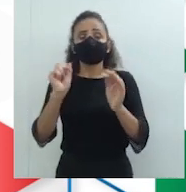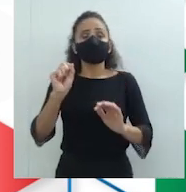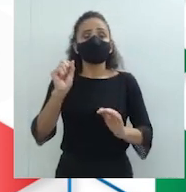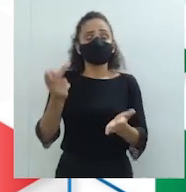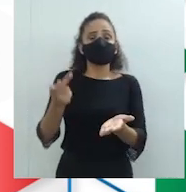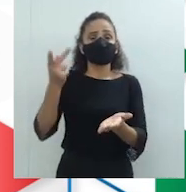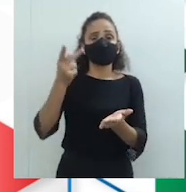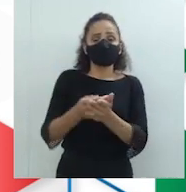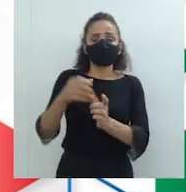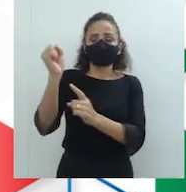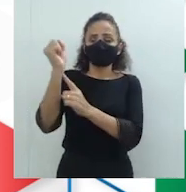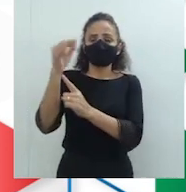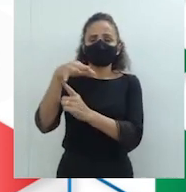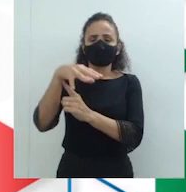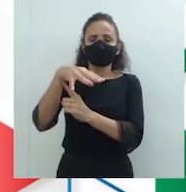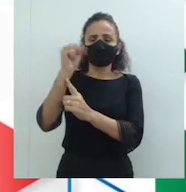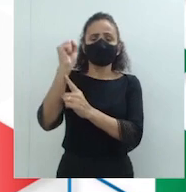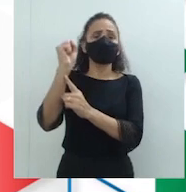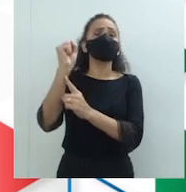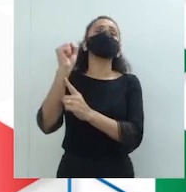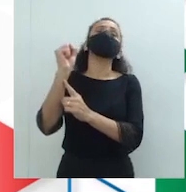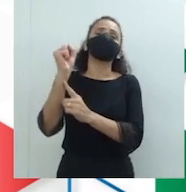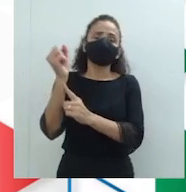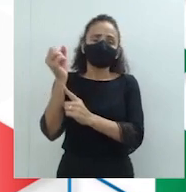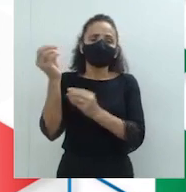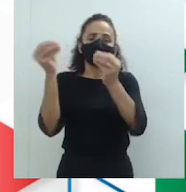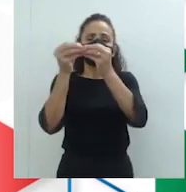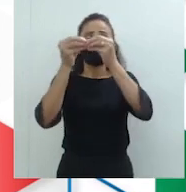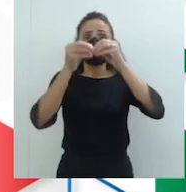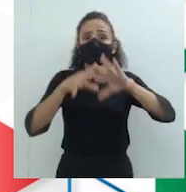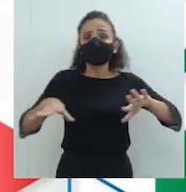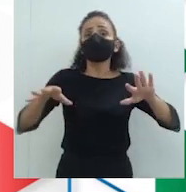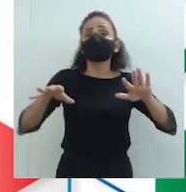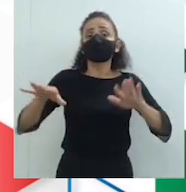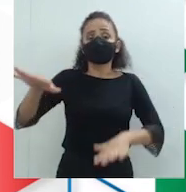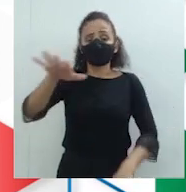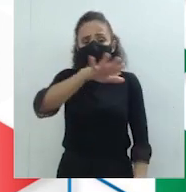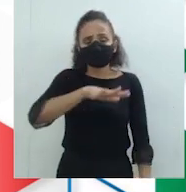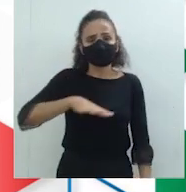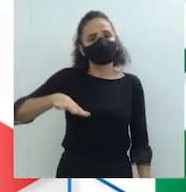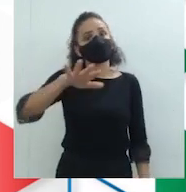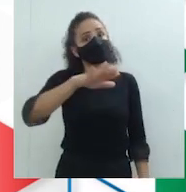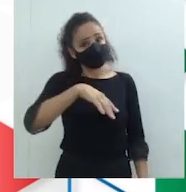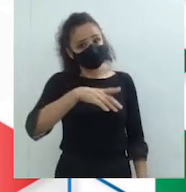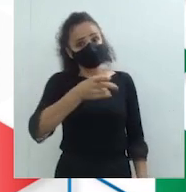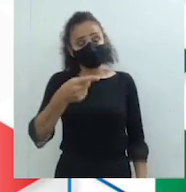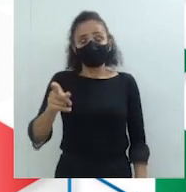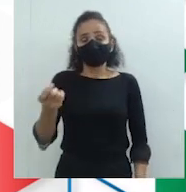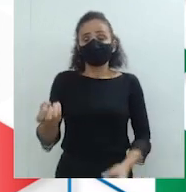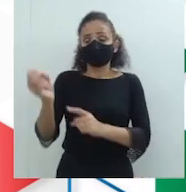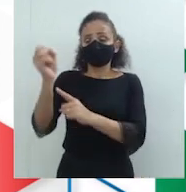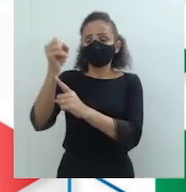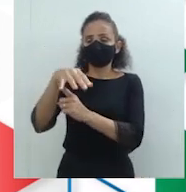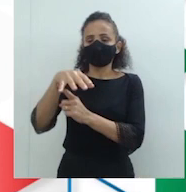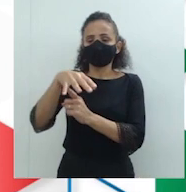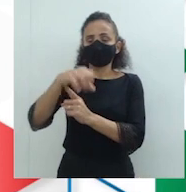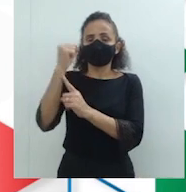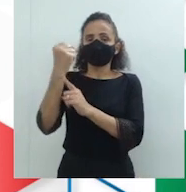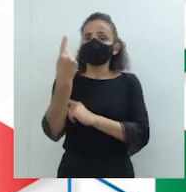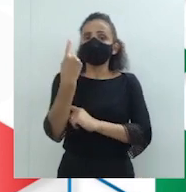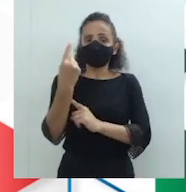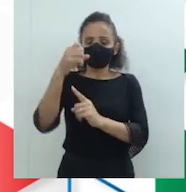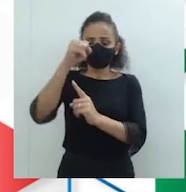uma lâmpada queimar, ela vai prejudicar justamente as gestantes, porque se ela vai queimar, vai